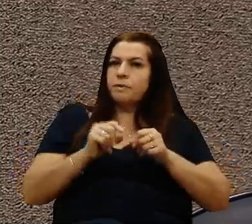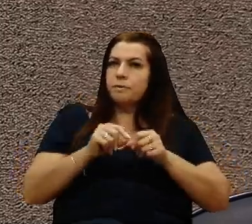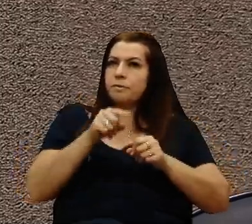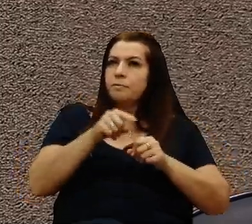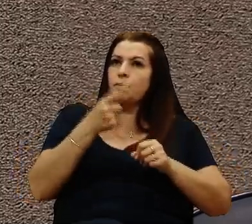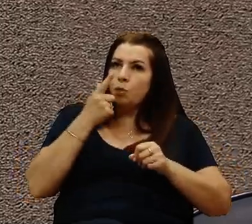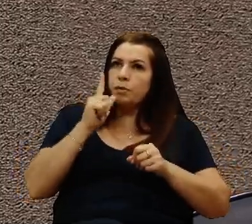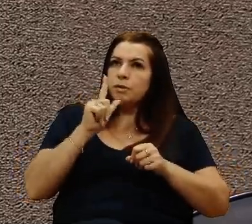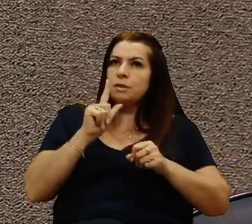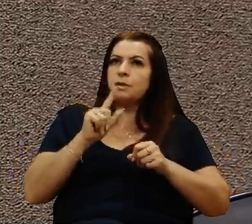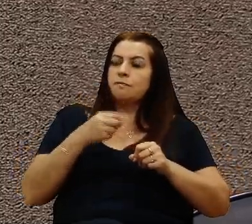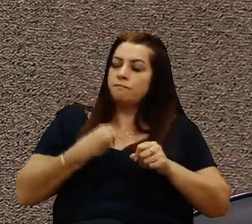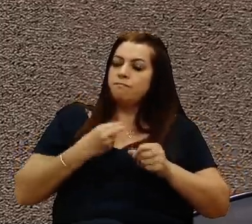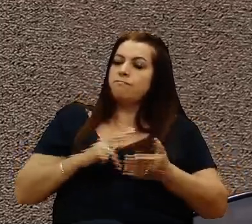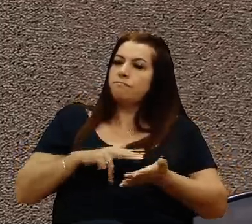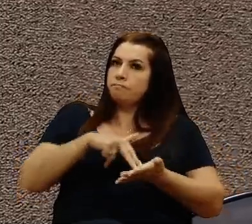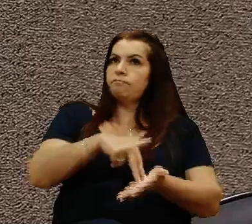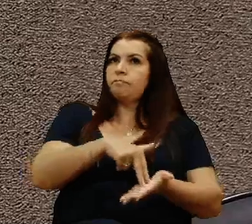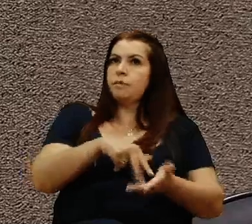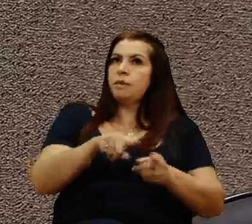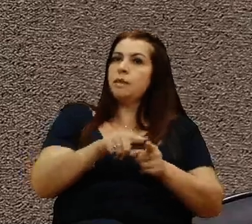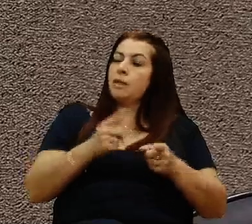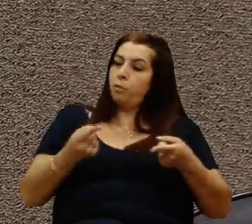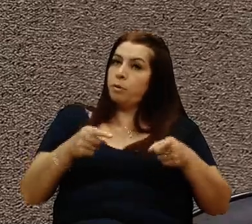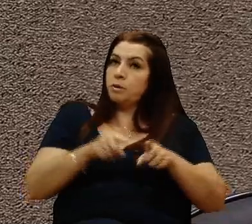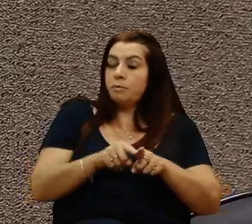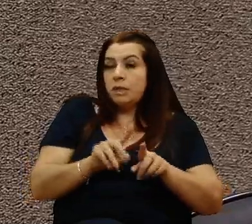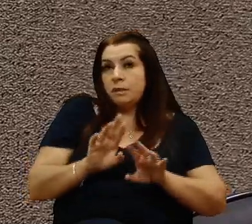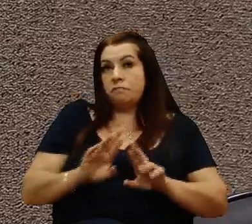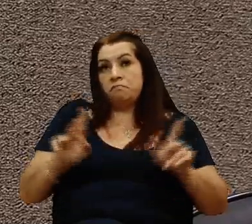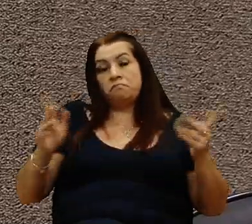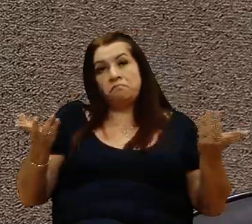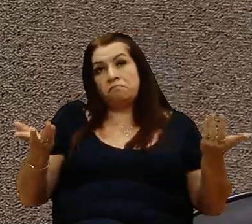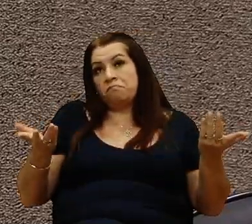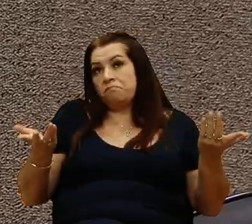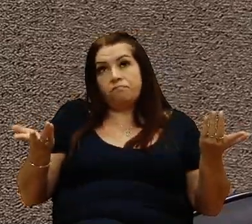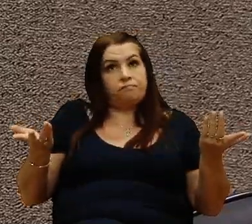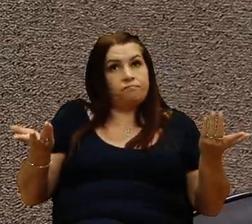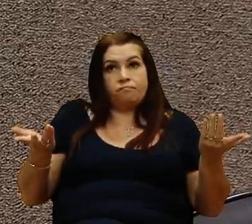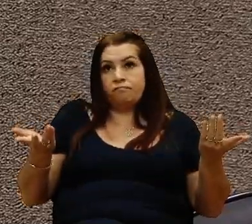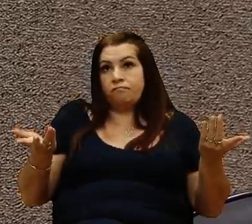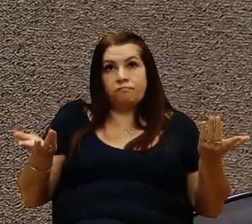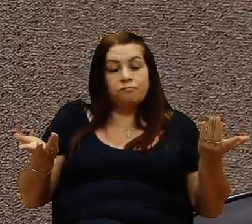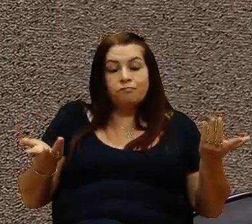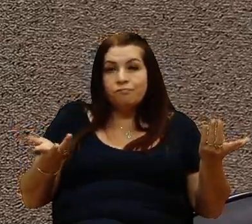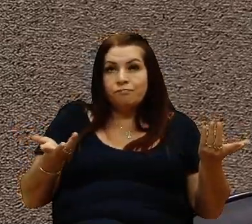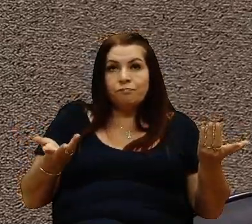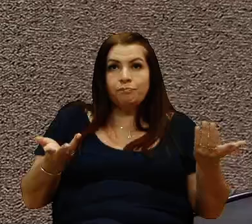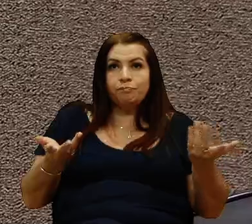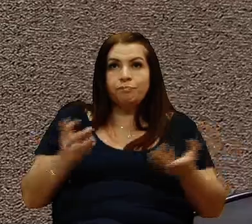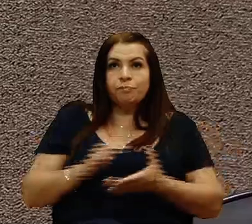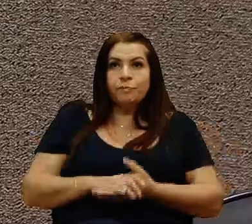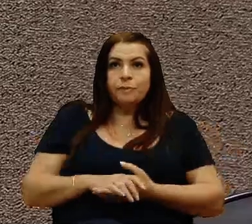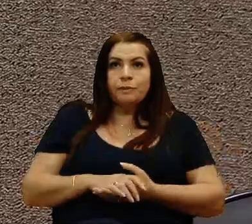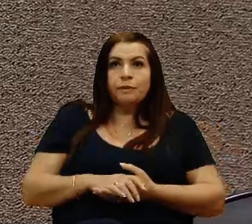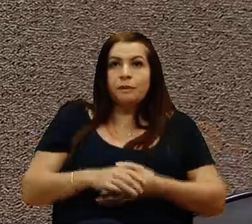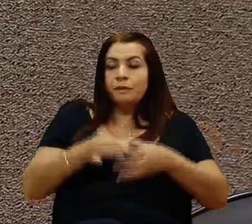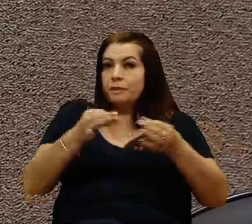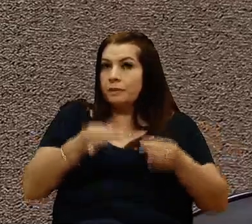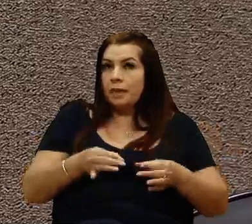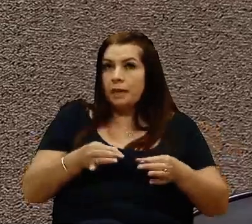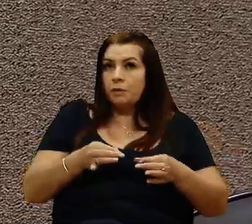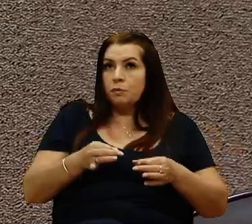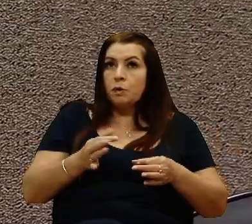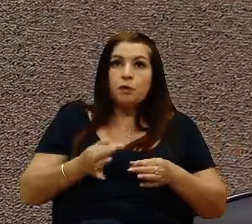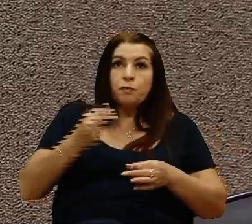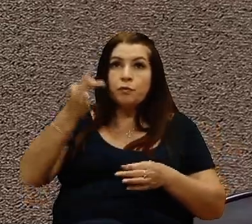sobreviver, e assim eu serei parceiro. Caso contrário, é praticamente certo que lá na frente vai